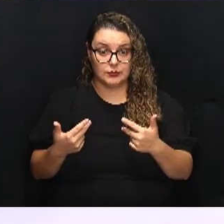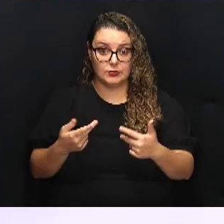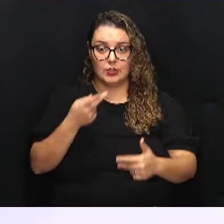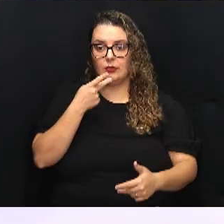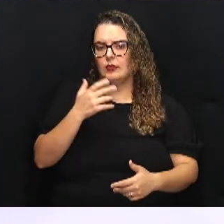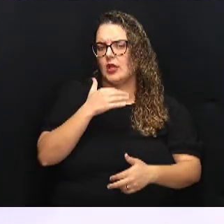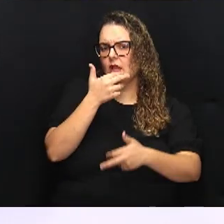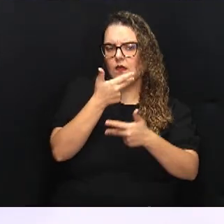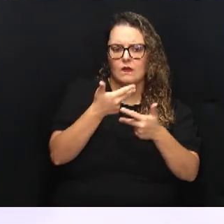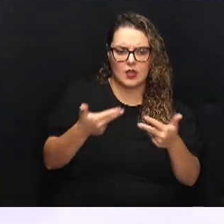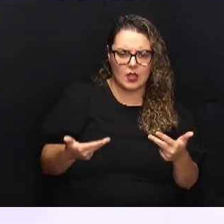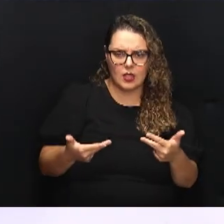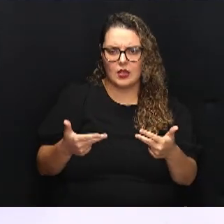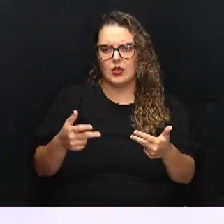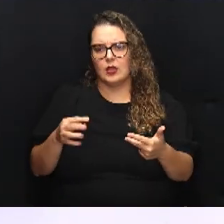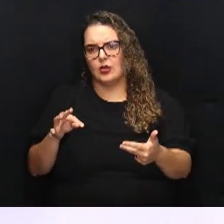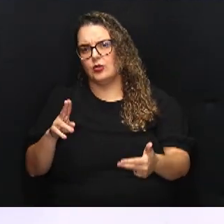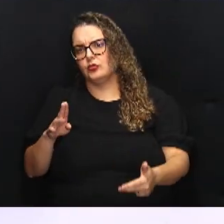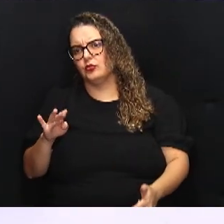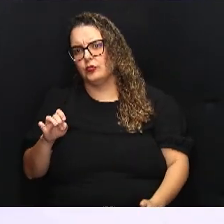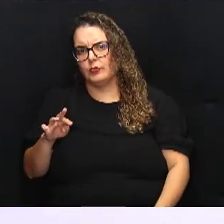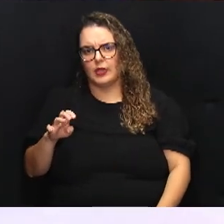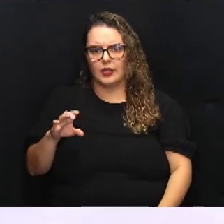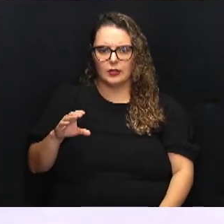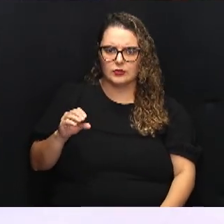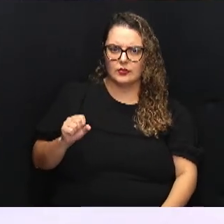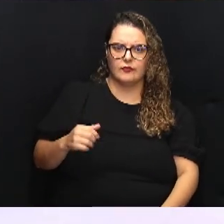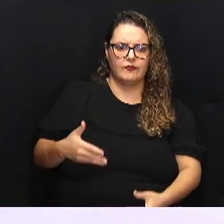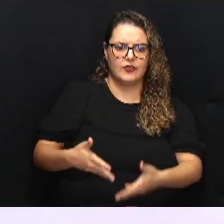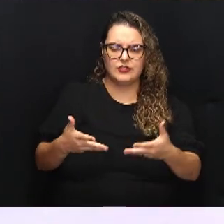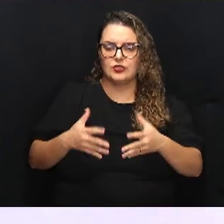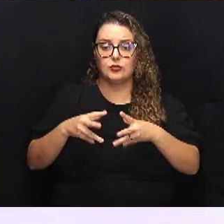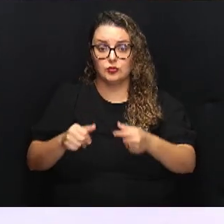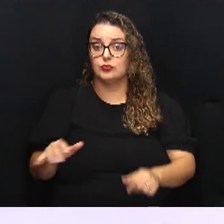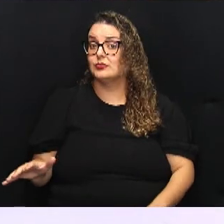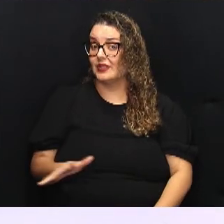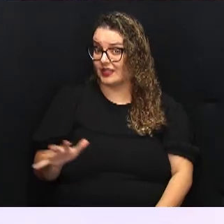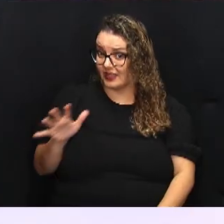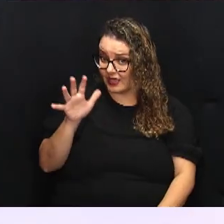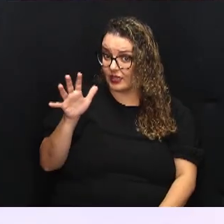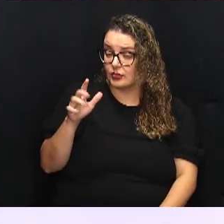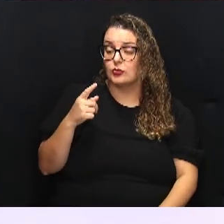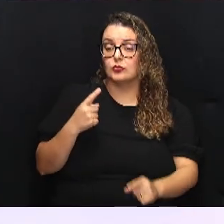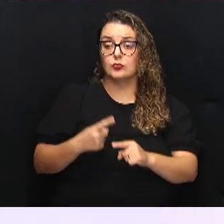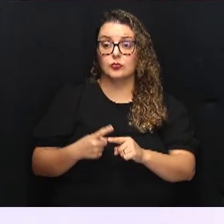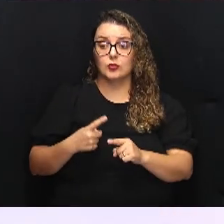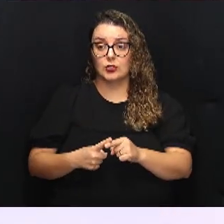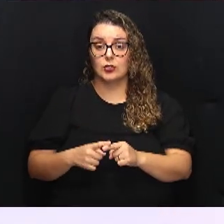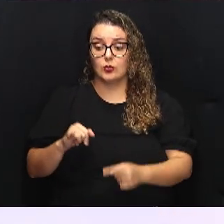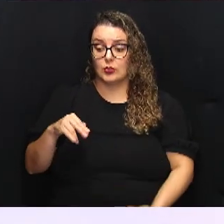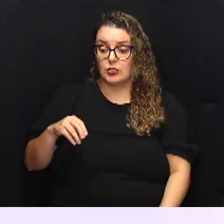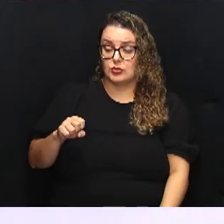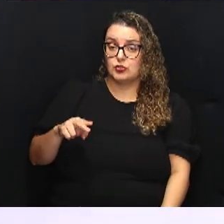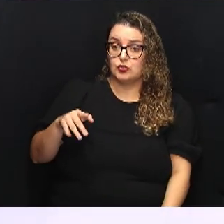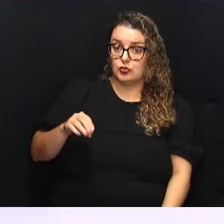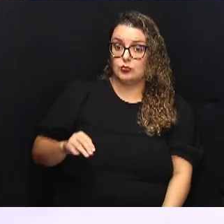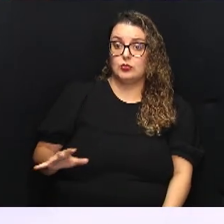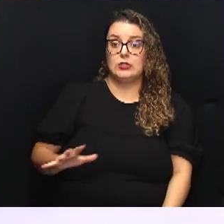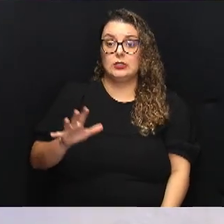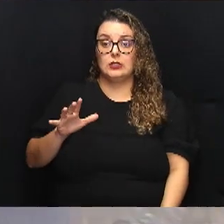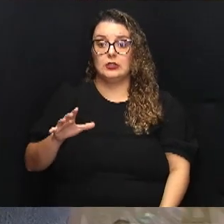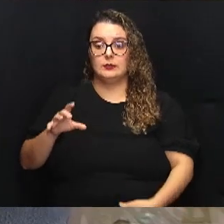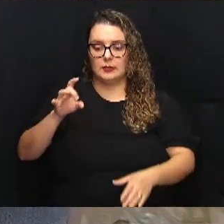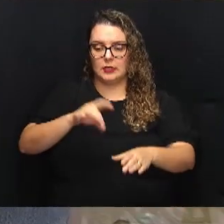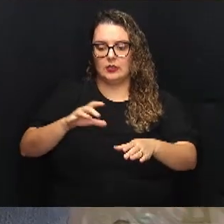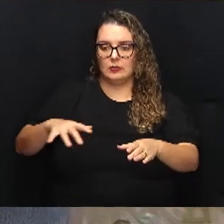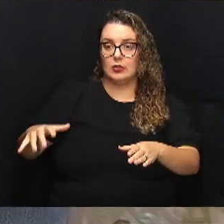frutas, tubérculos, os vegetais, tudo isso está caro porque os insumos estão caros para a lavoura. E